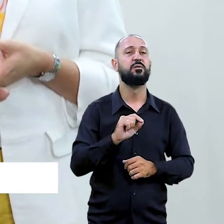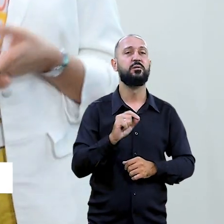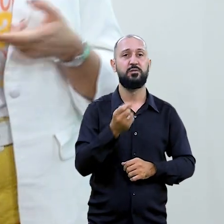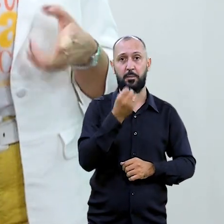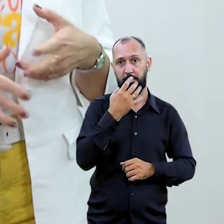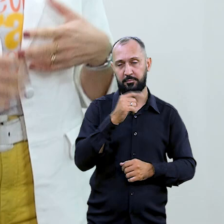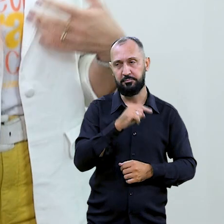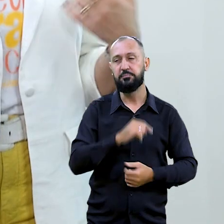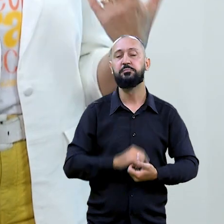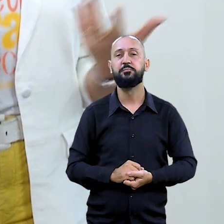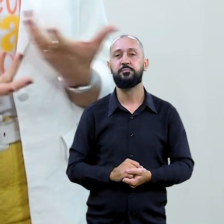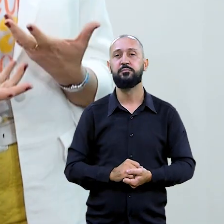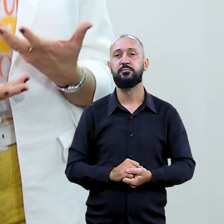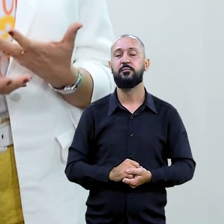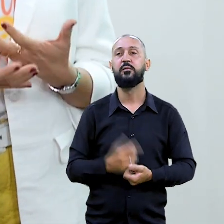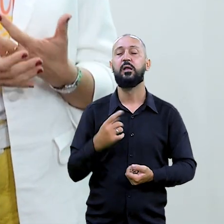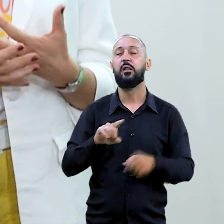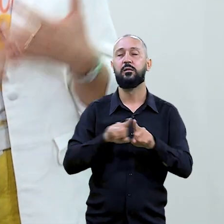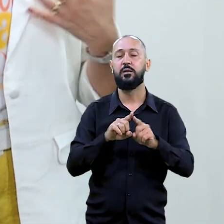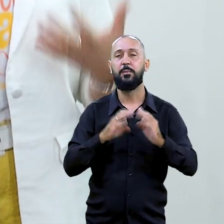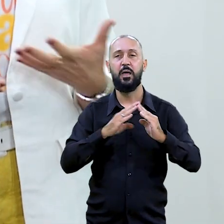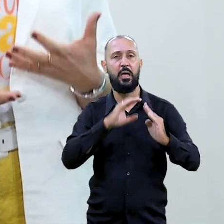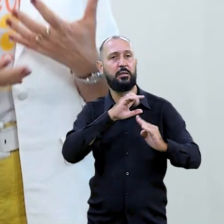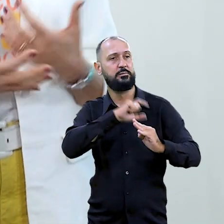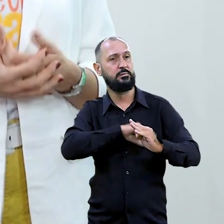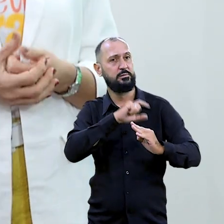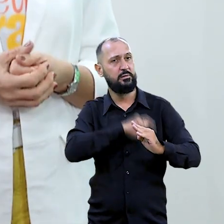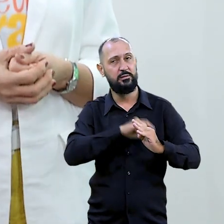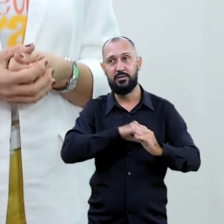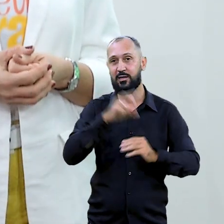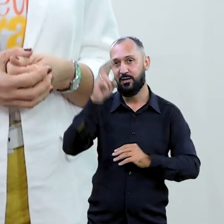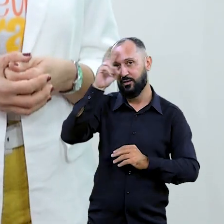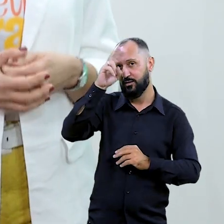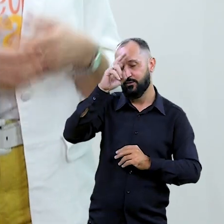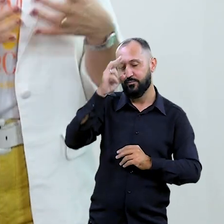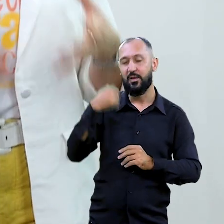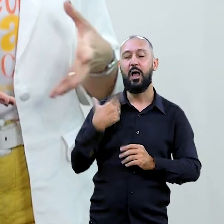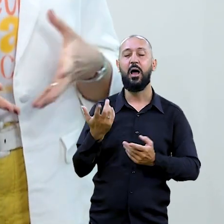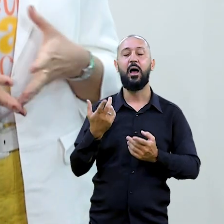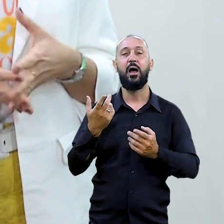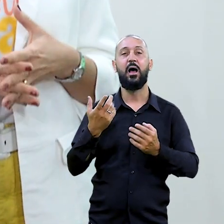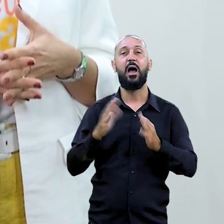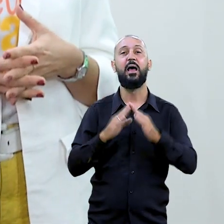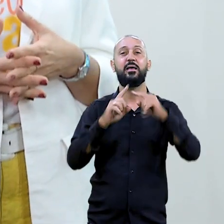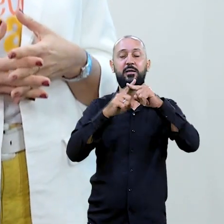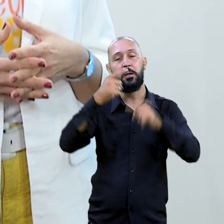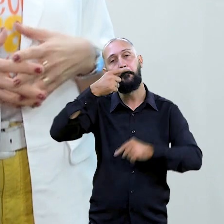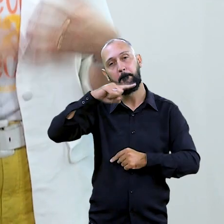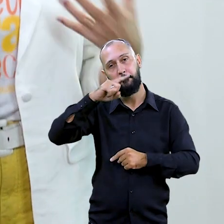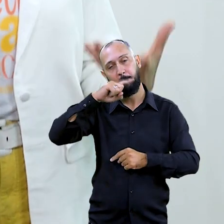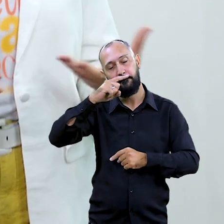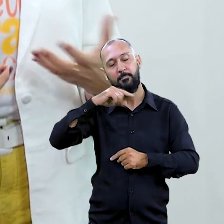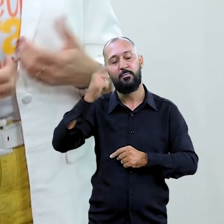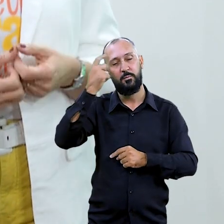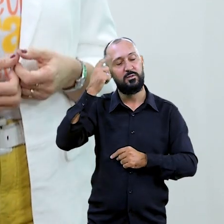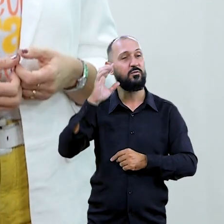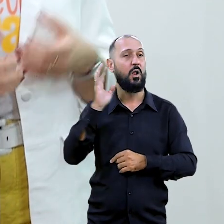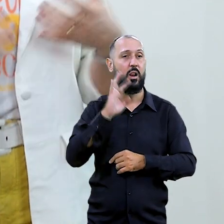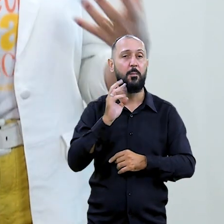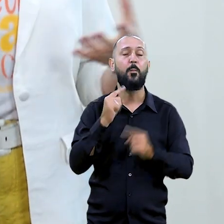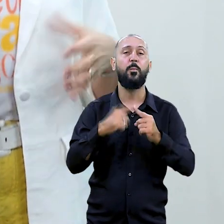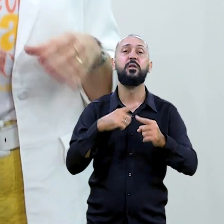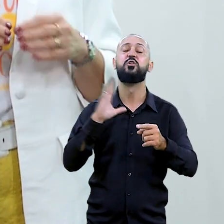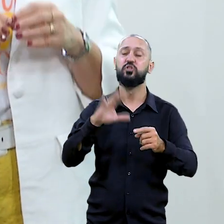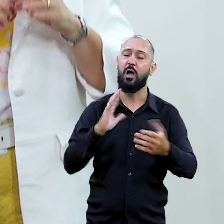que eu achei muito bacana, porque eles já fazem arrecadações, mas eles quiseram participar da campanha, porque eles sabem da importância do governo, né,